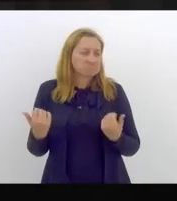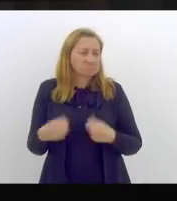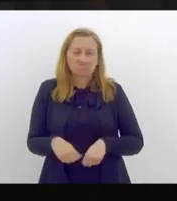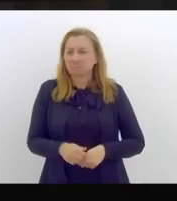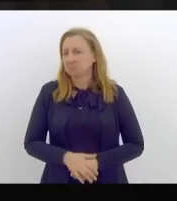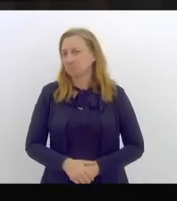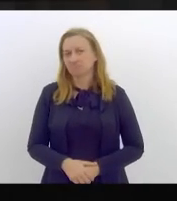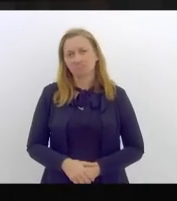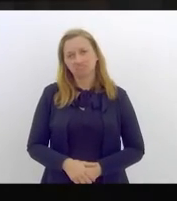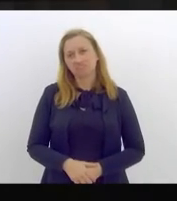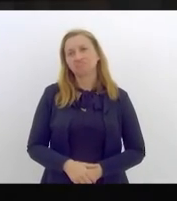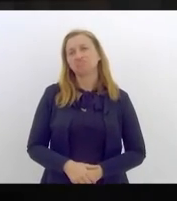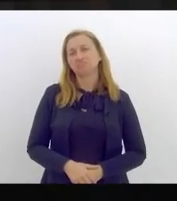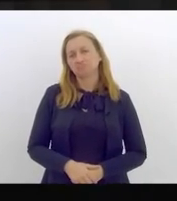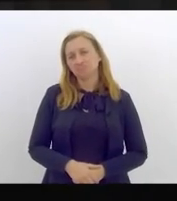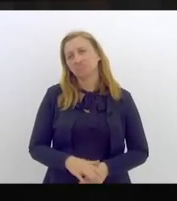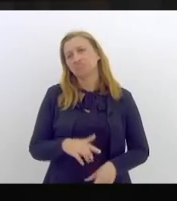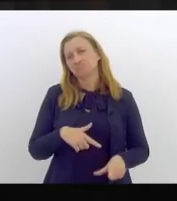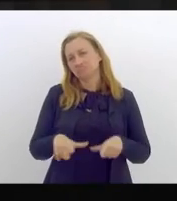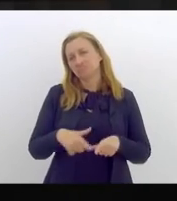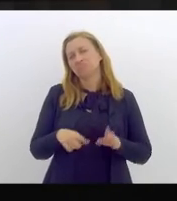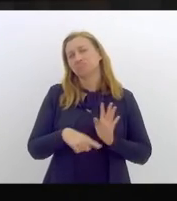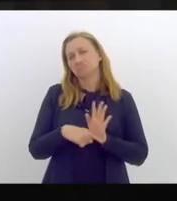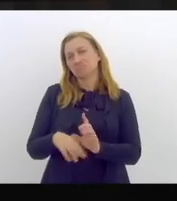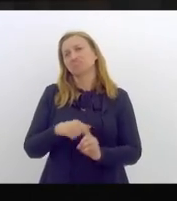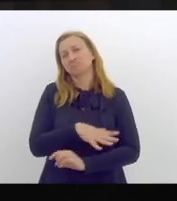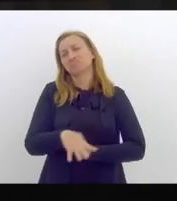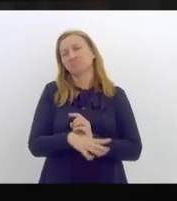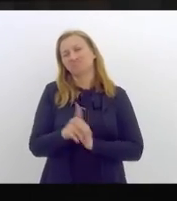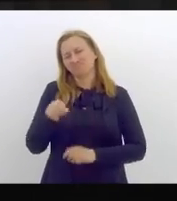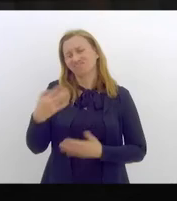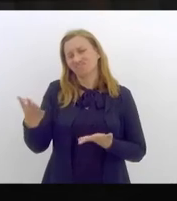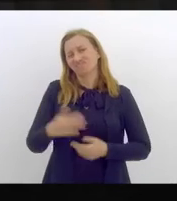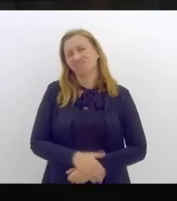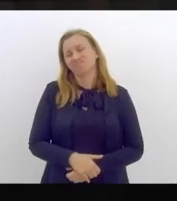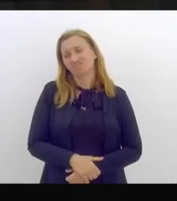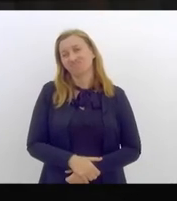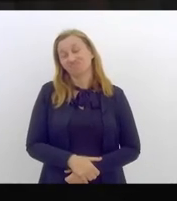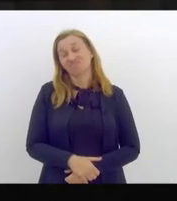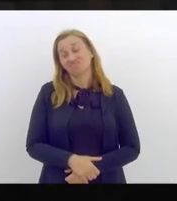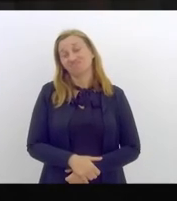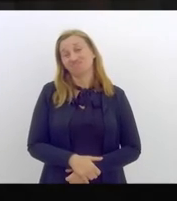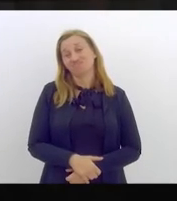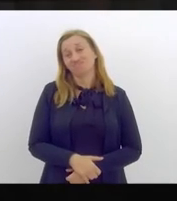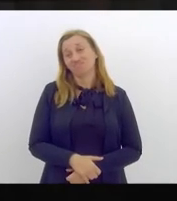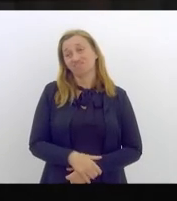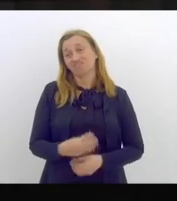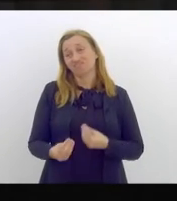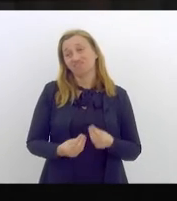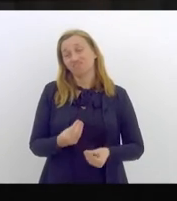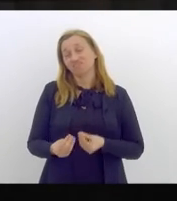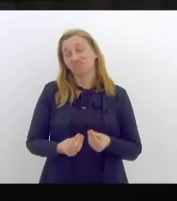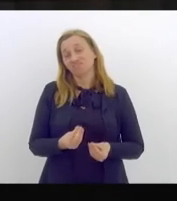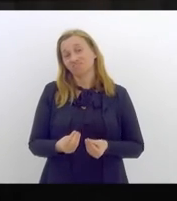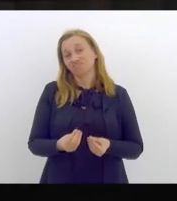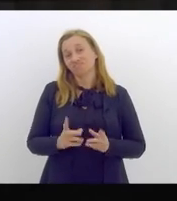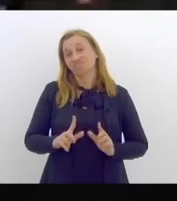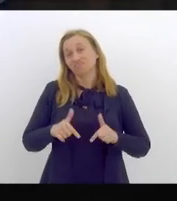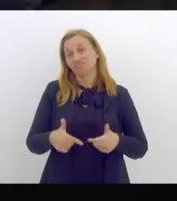necessita de serviços de assistência social. É isso que eu estou dizendo. Porque a forma